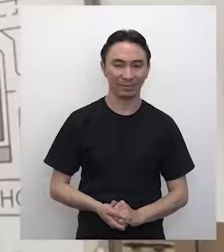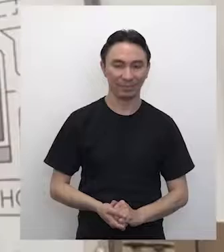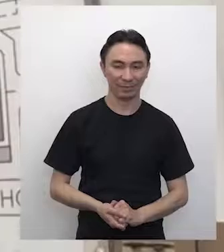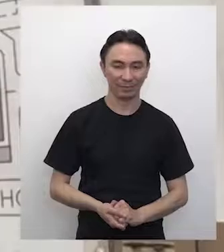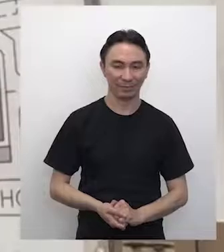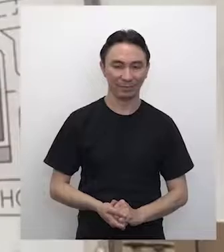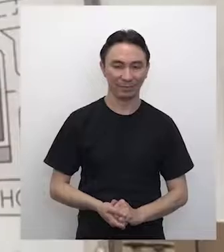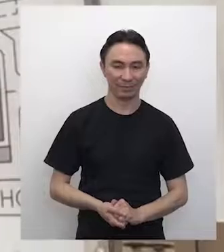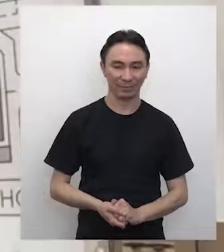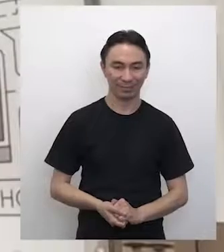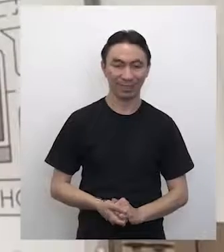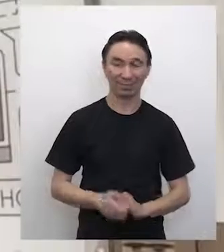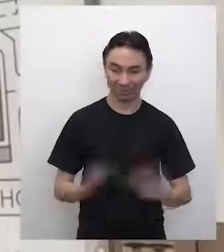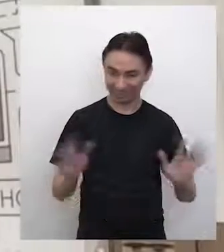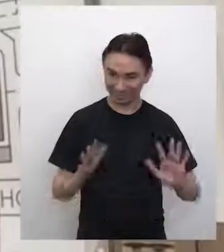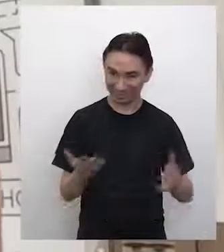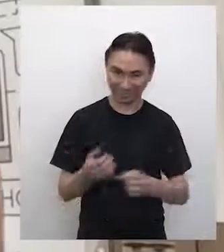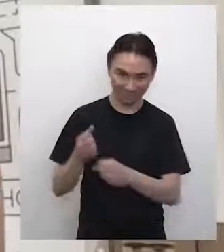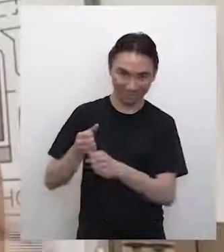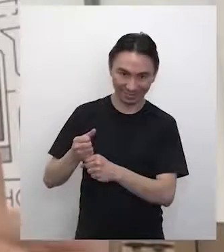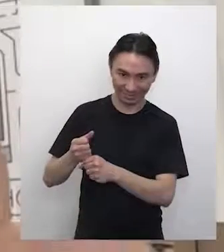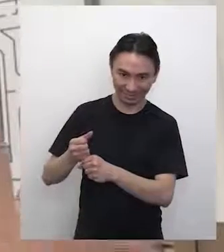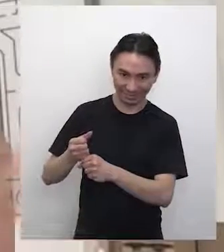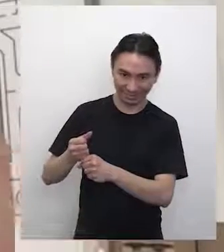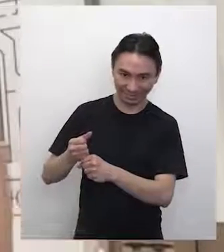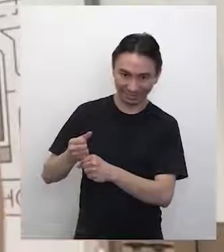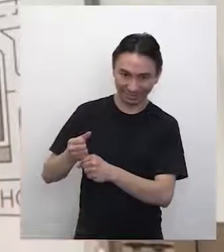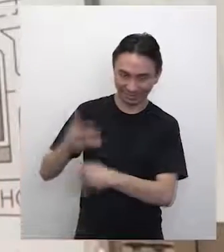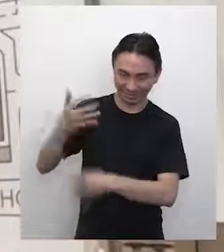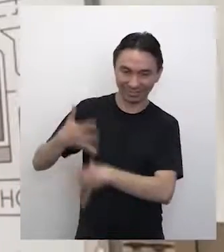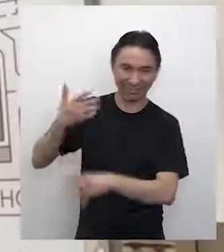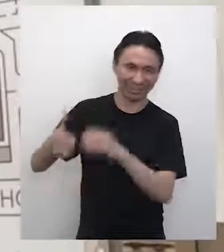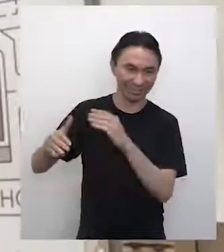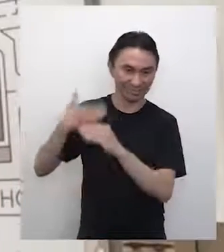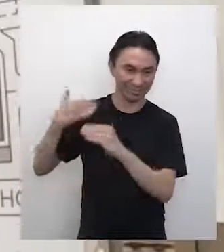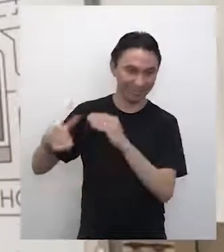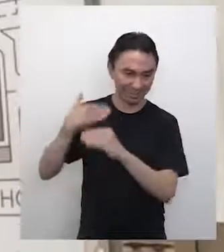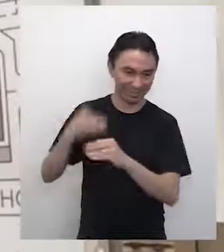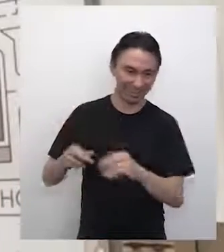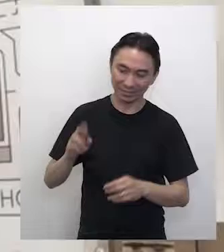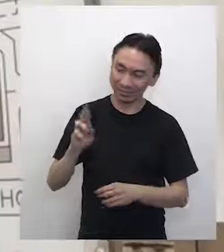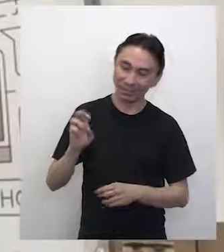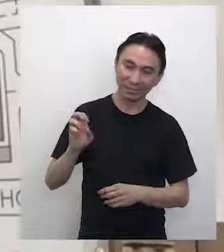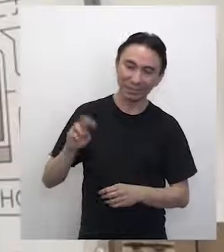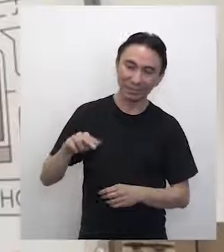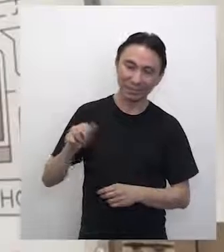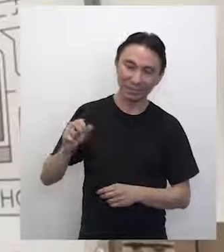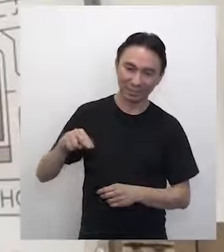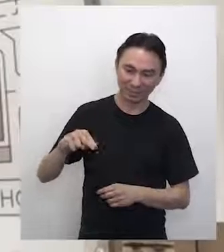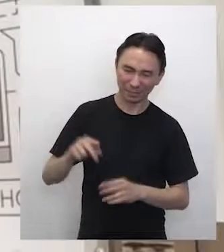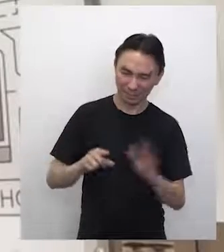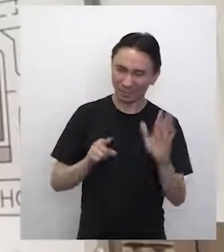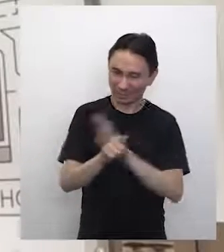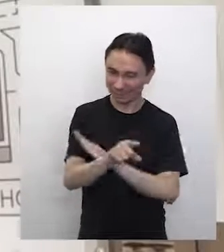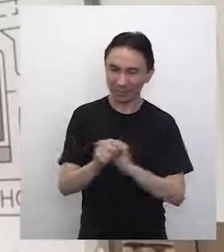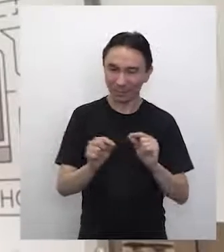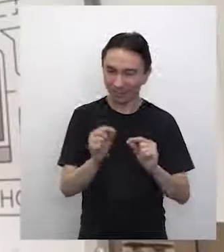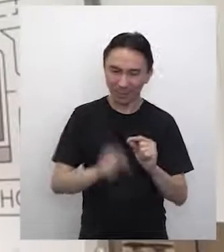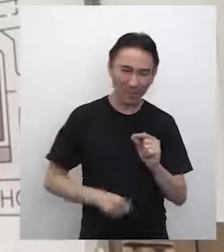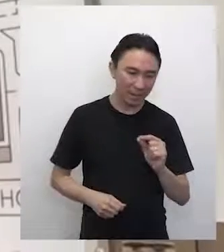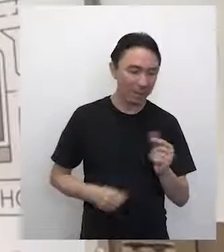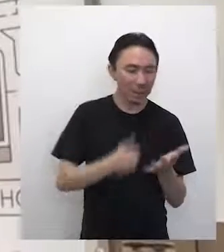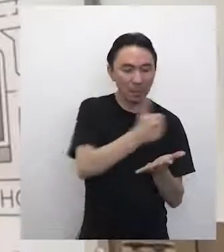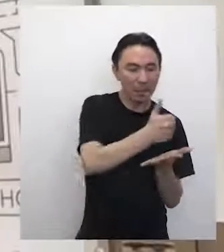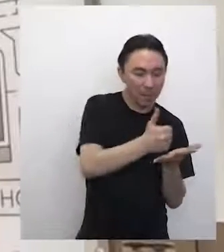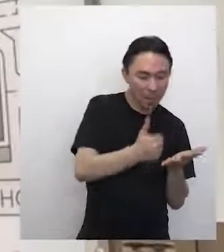aqui para a nossa interação, né? Então, aqui o Renan perguntou, né, quais as vantagens e desvantagens